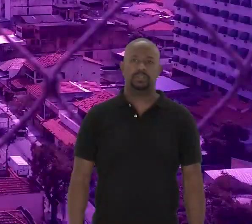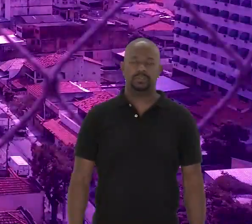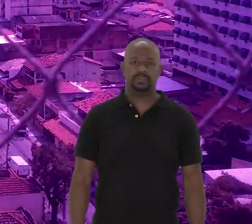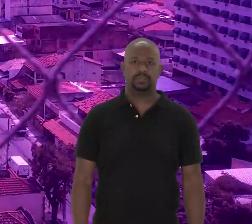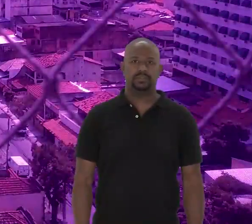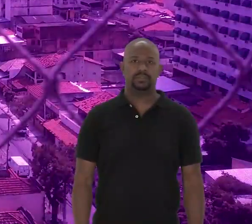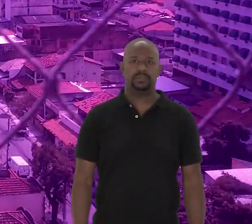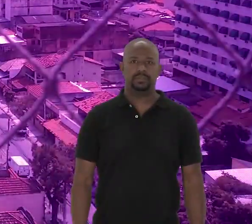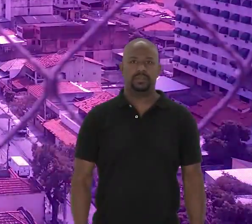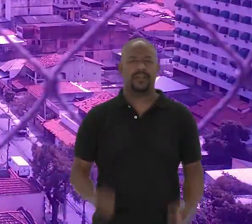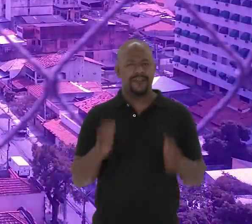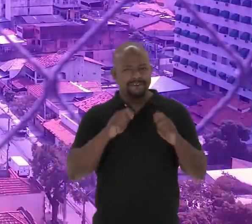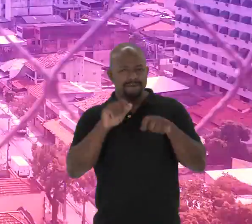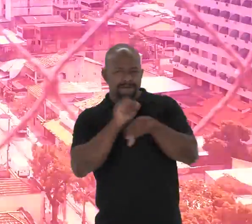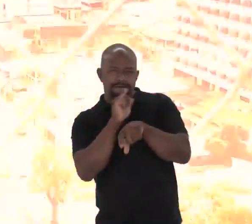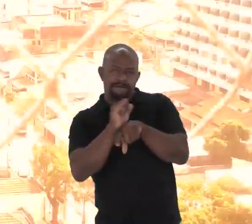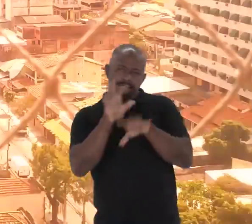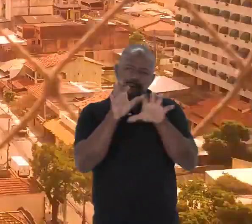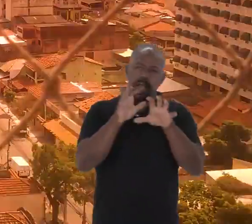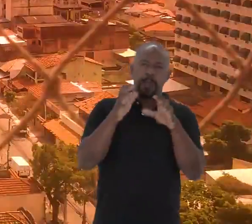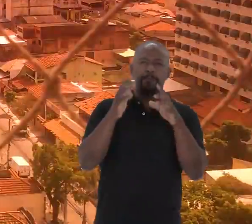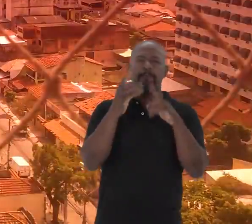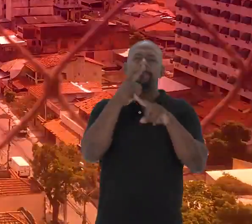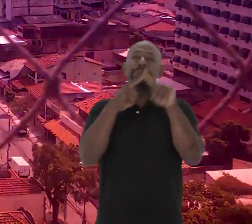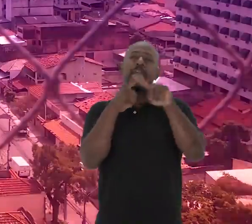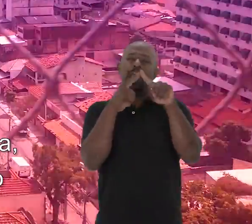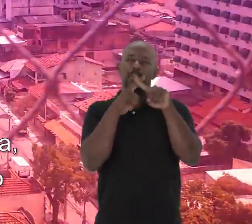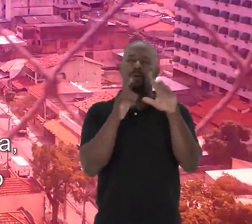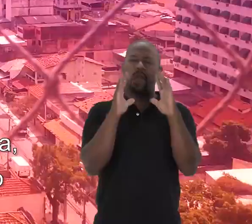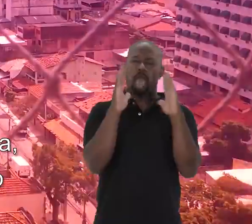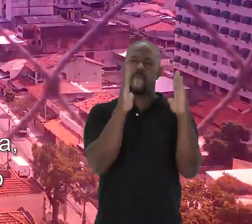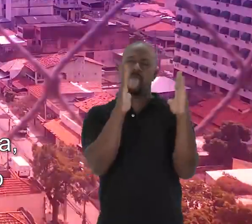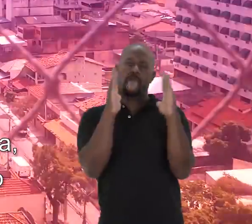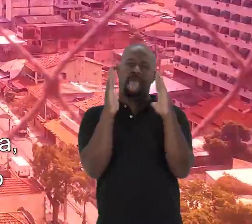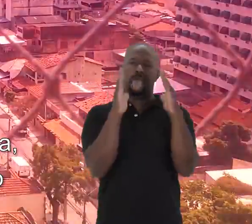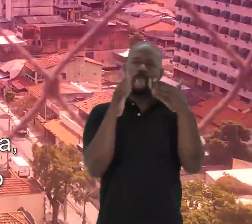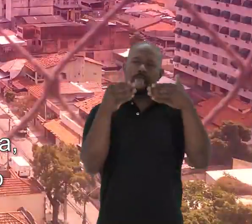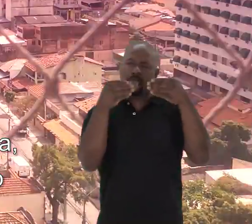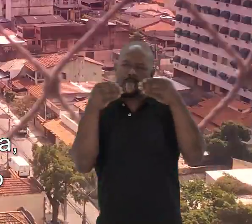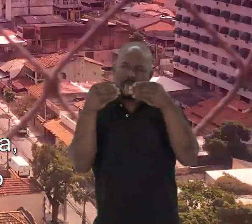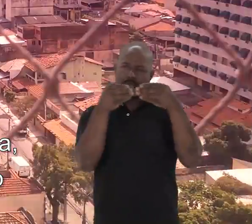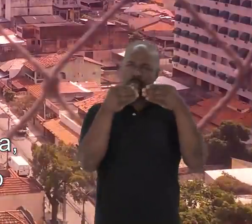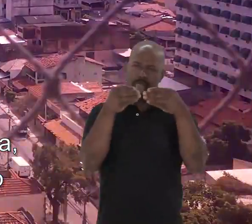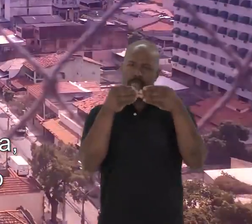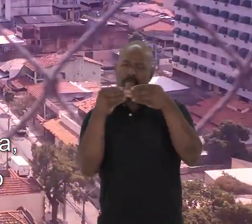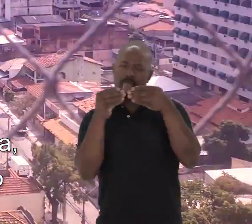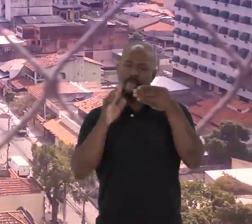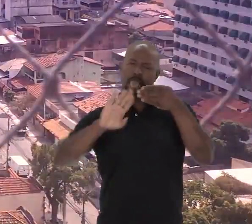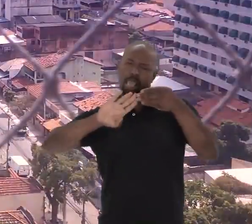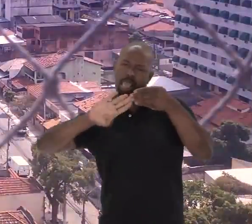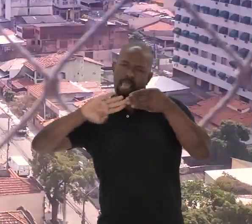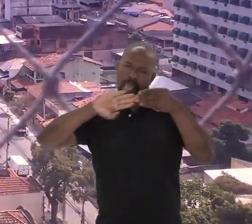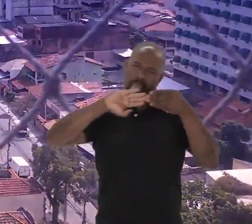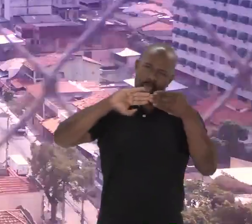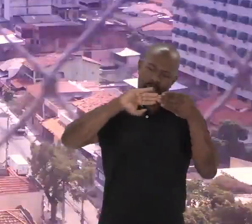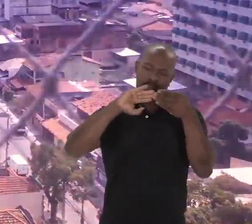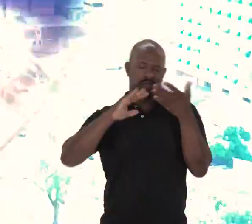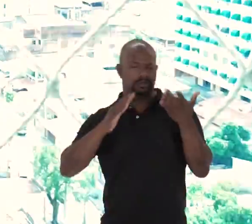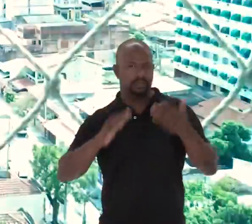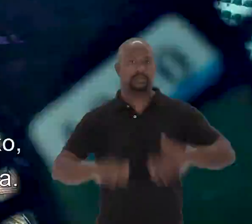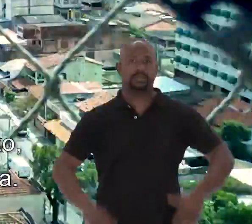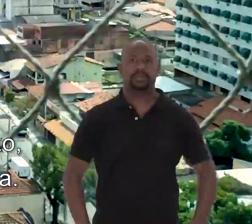aí a gente pode brincar. Experimenta. Colocar metade, metade. Metade mais escura em cima, metade mais clara embaixo, ou ao